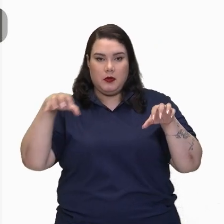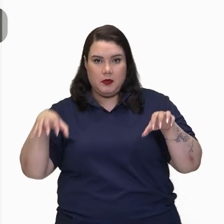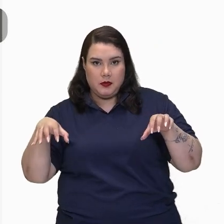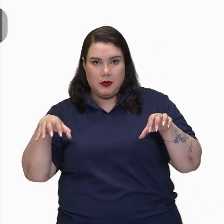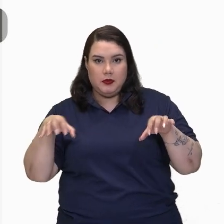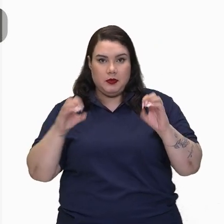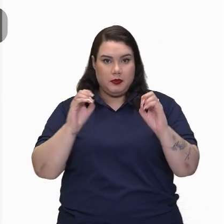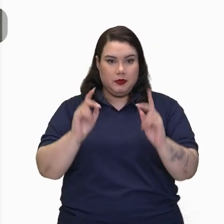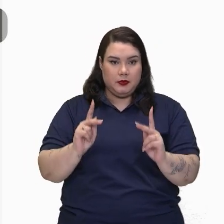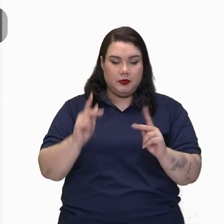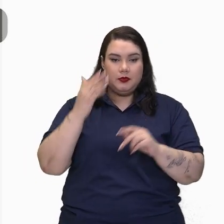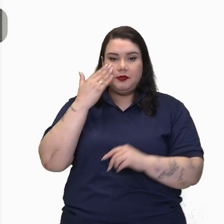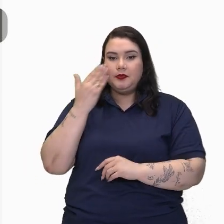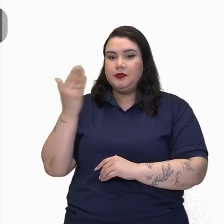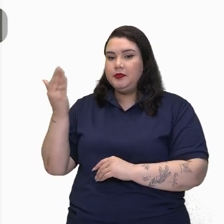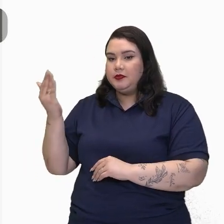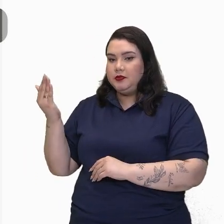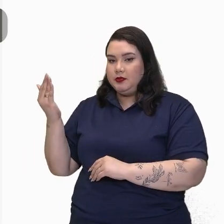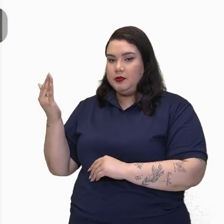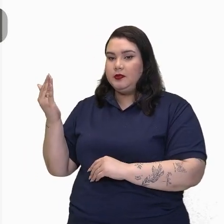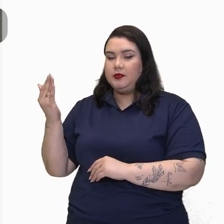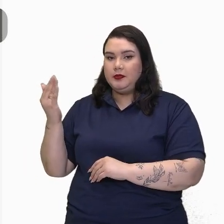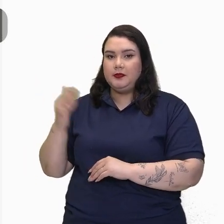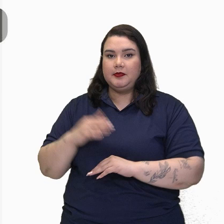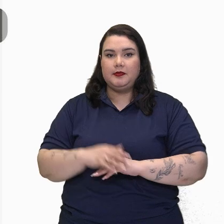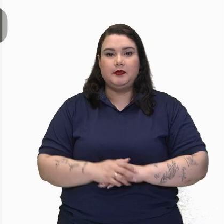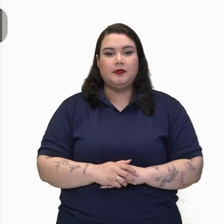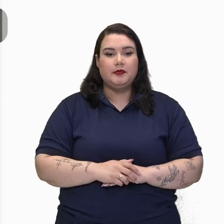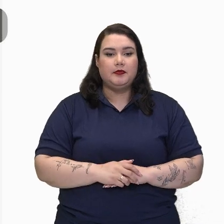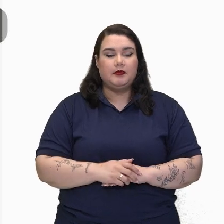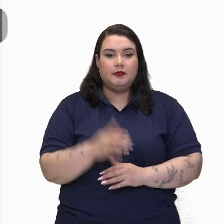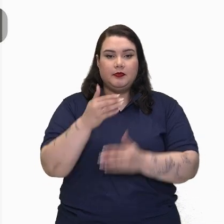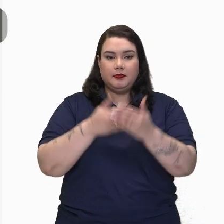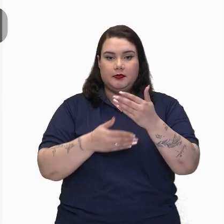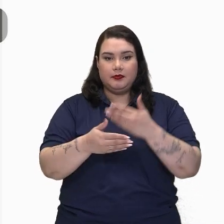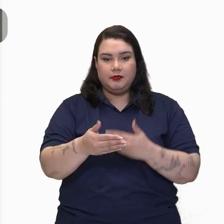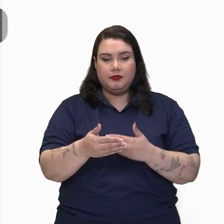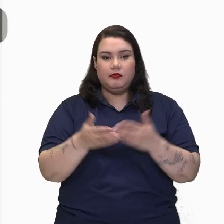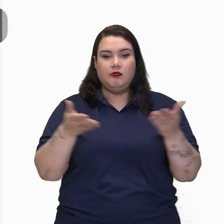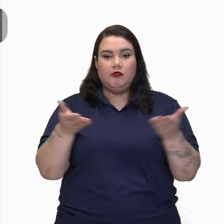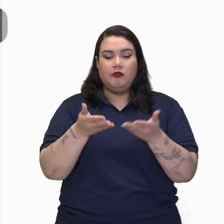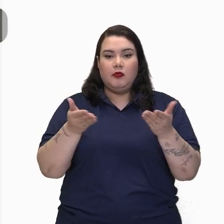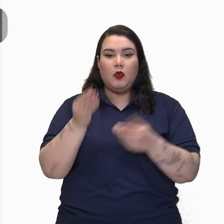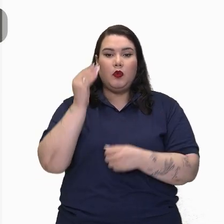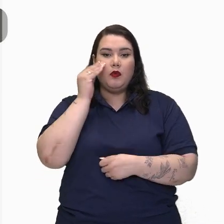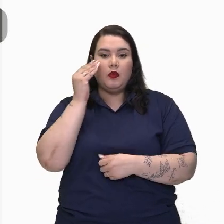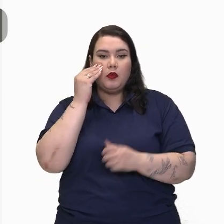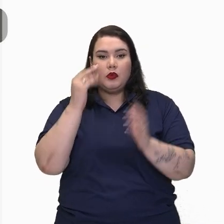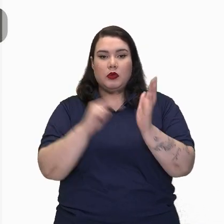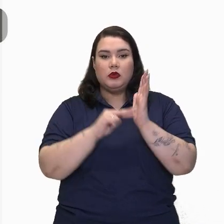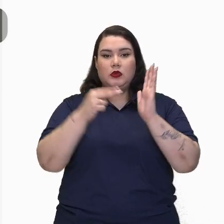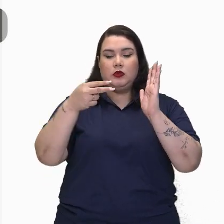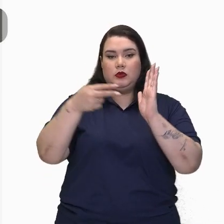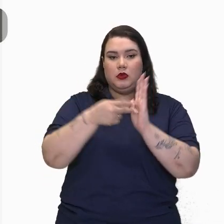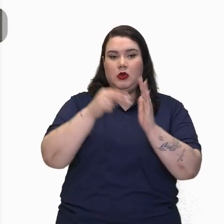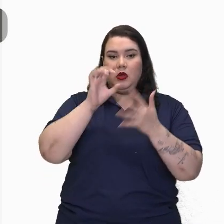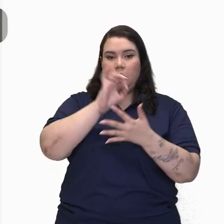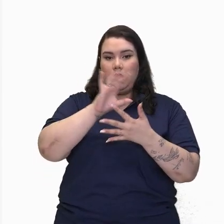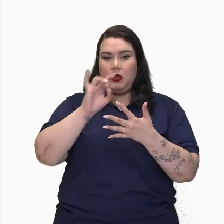tróficos, produtores, consumidores e decompositores. Vamos mais uma vez observar o significado de cada